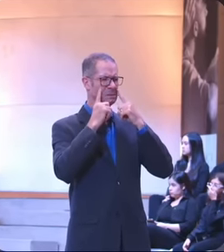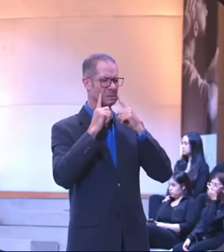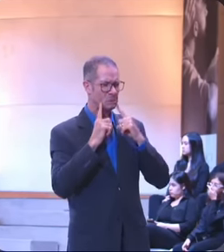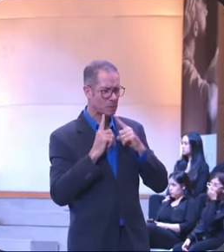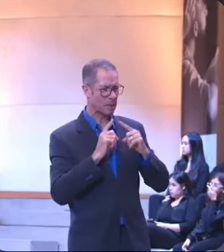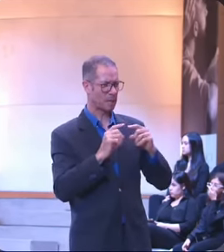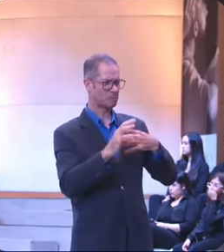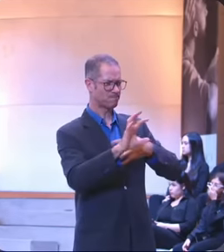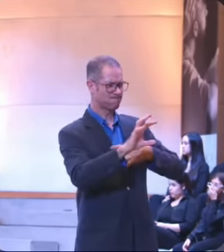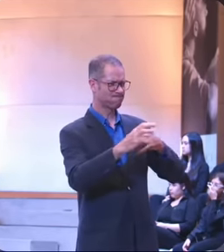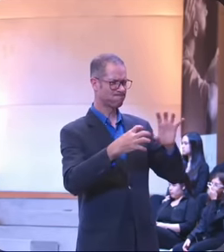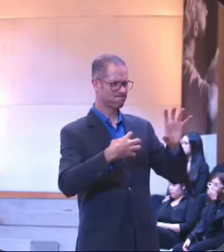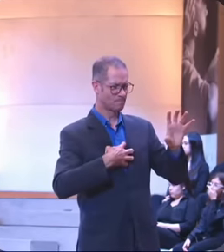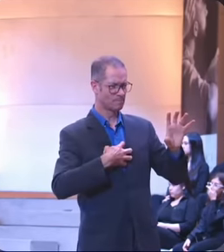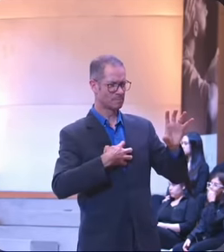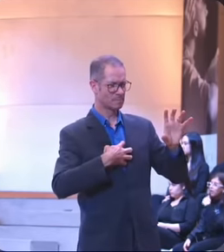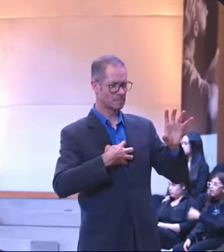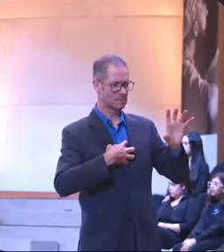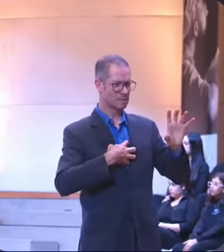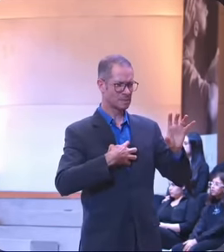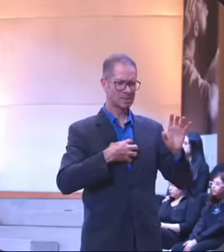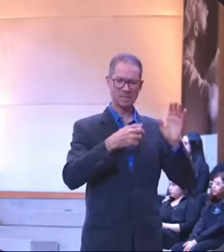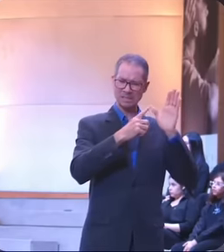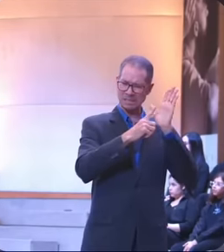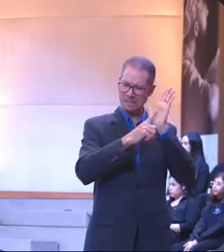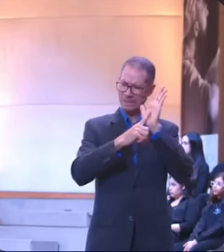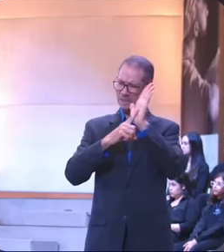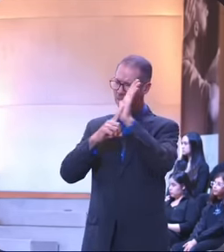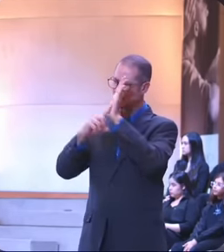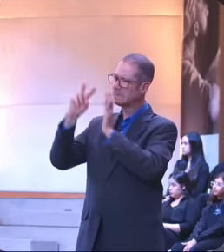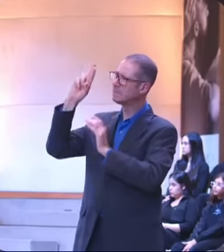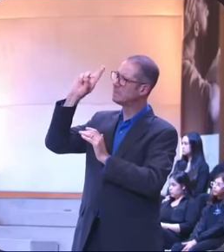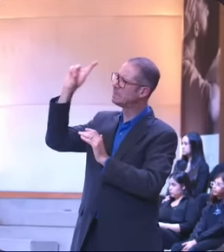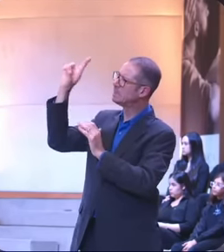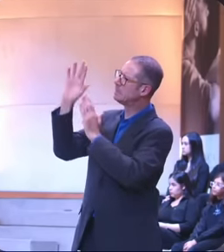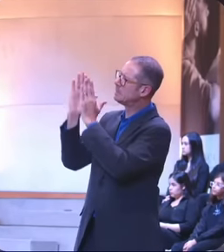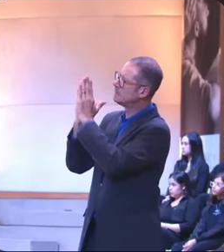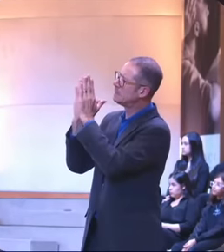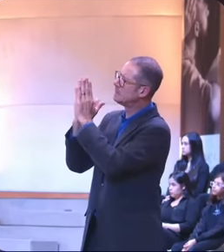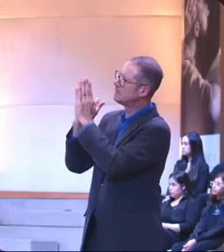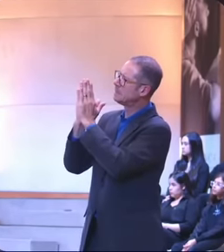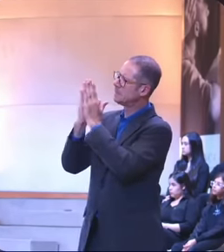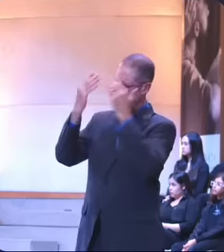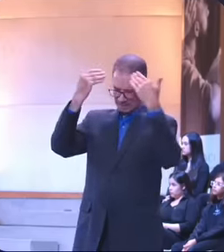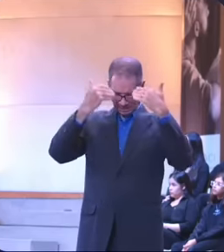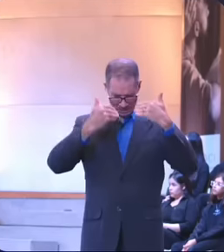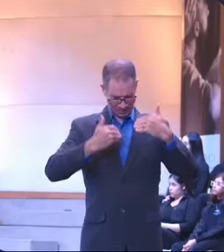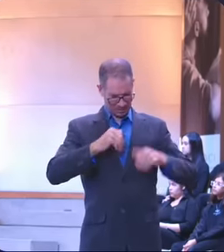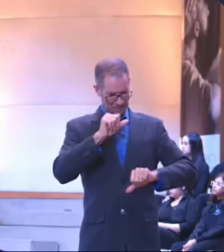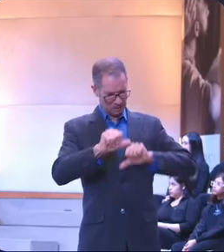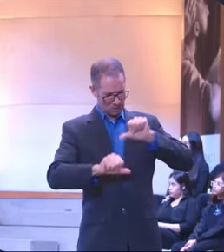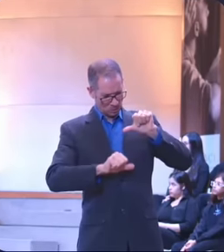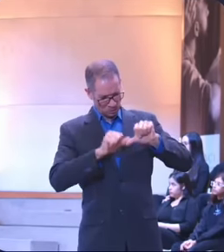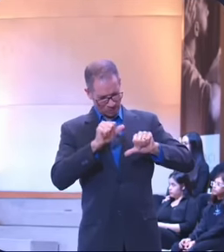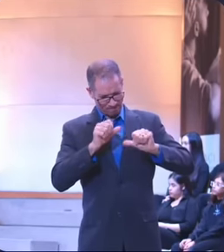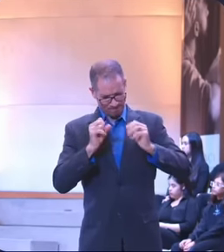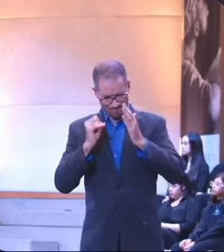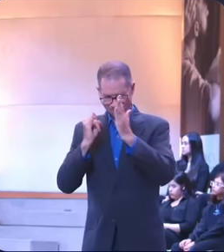ele está chorando e se apresentar diante de Deus, você se torna de fato um